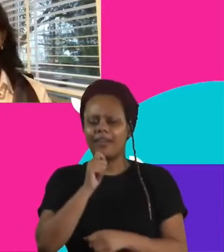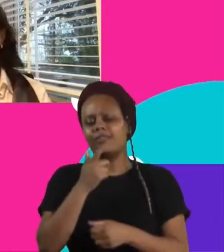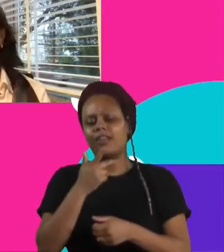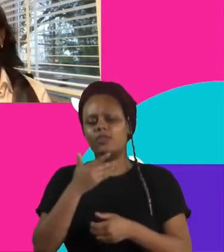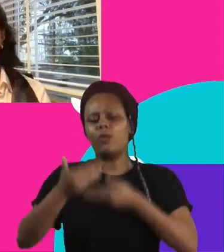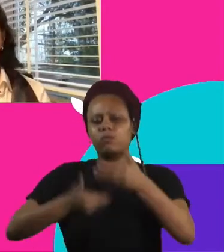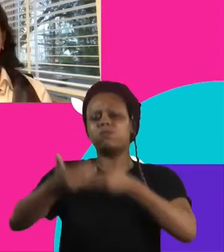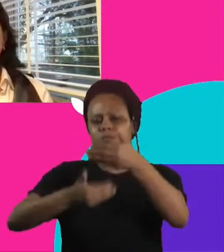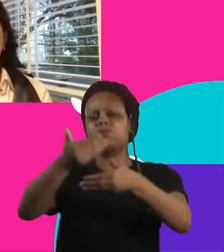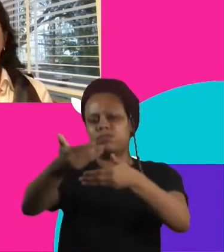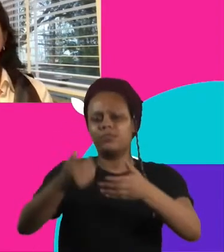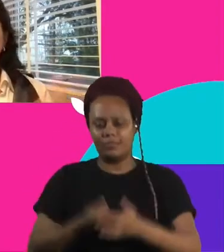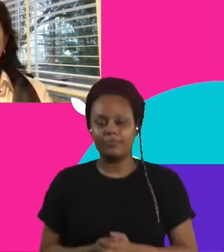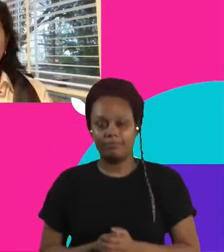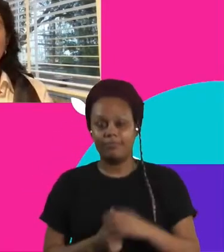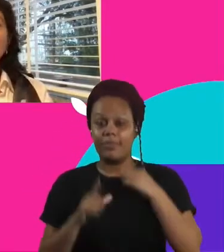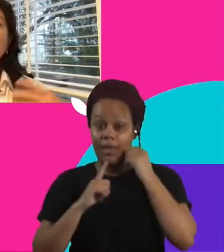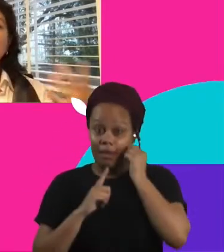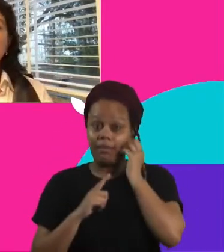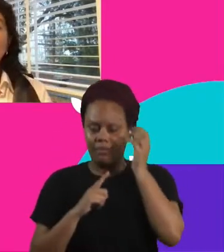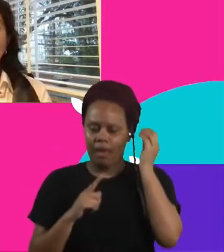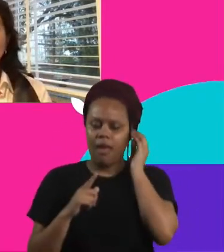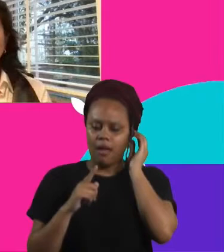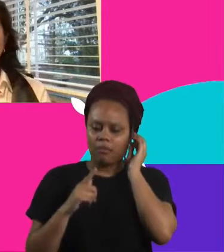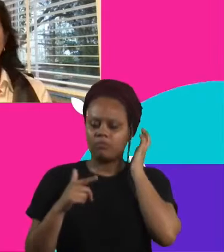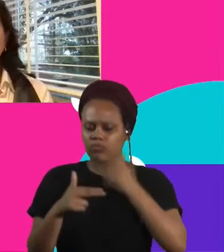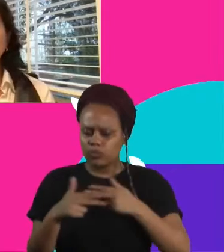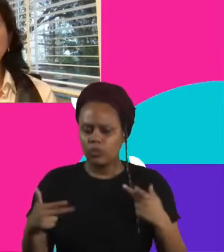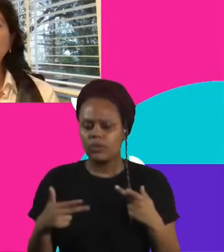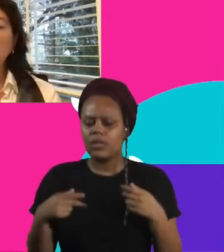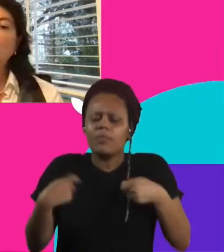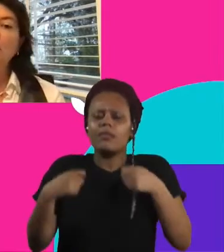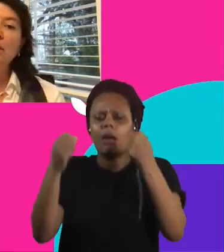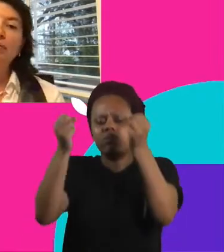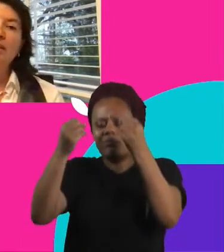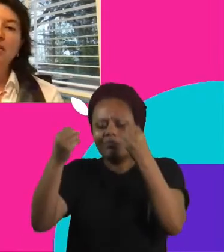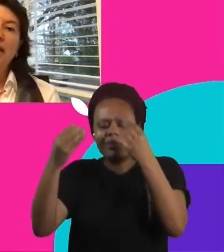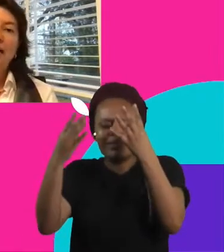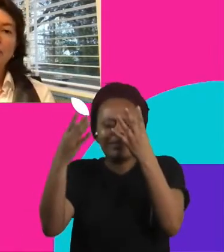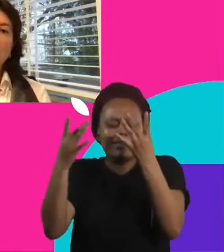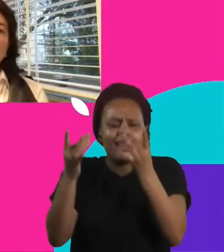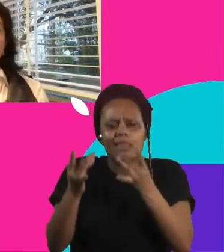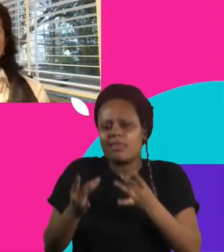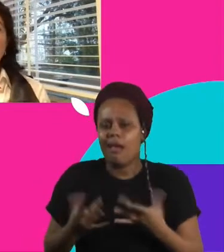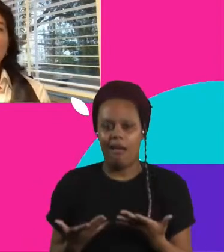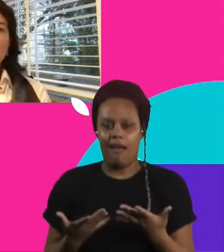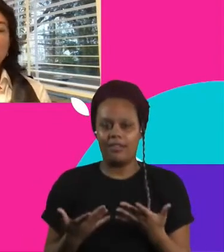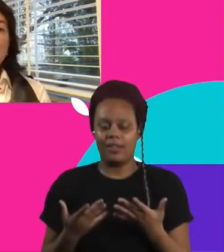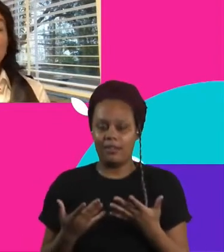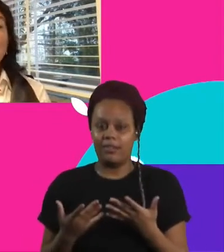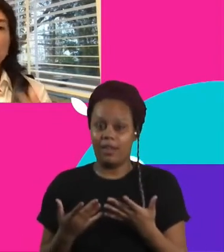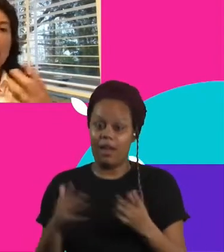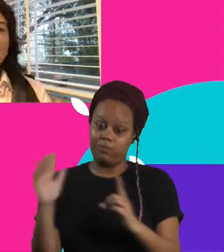tem especificidades que devem ser percebidas para a gente absorver aí esses ganhos trazidos pela fluência de dados. E a